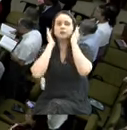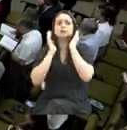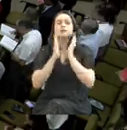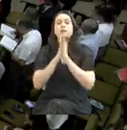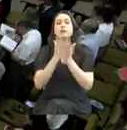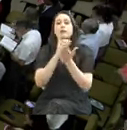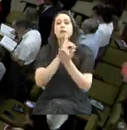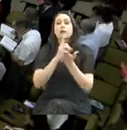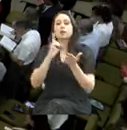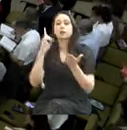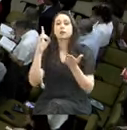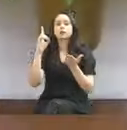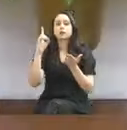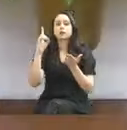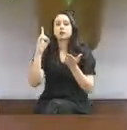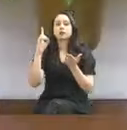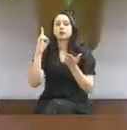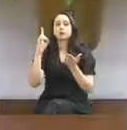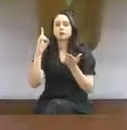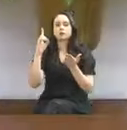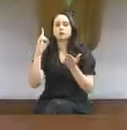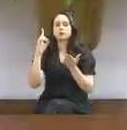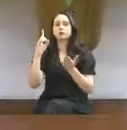Abra sua Bíblia na carta aos Hebreus.